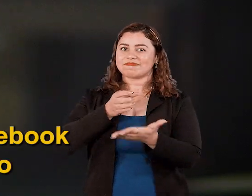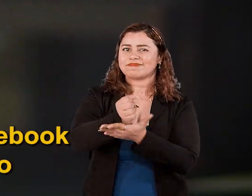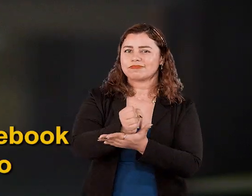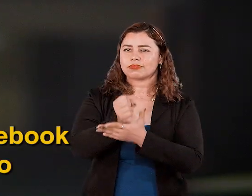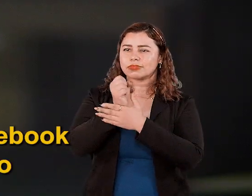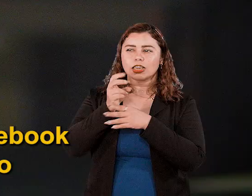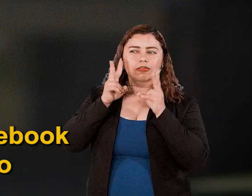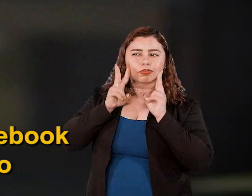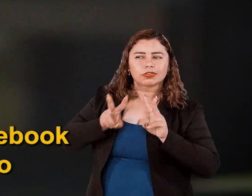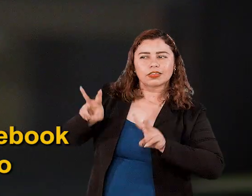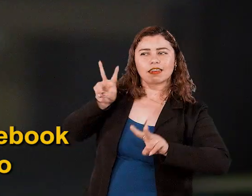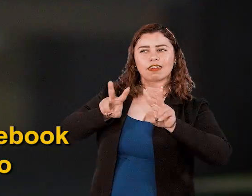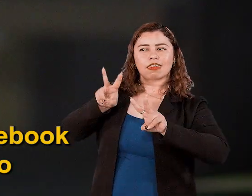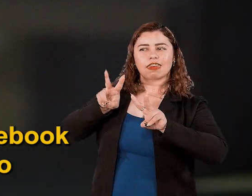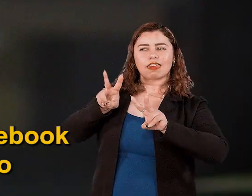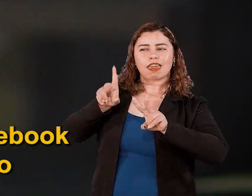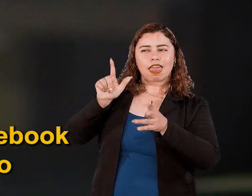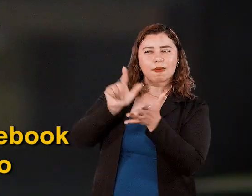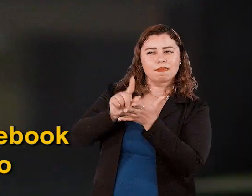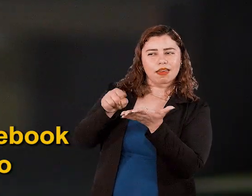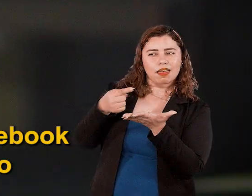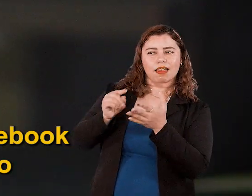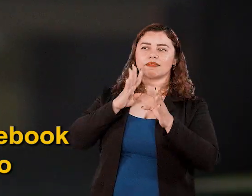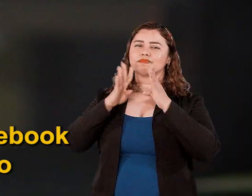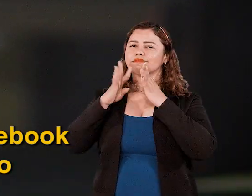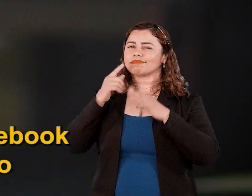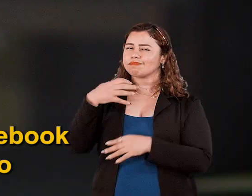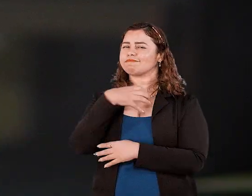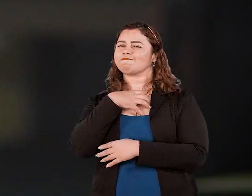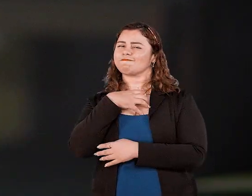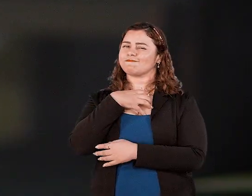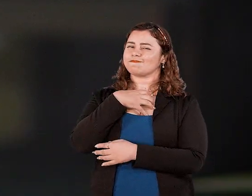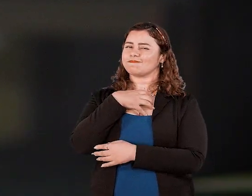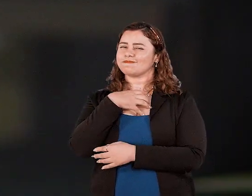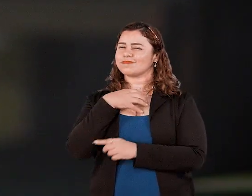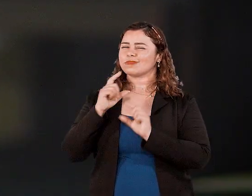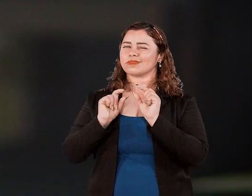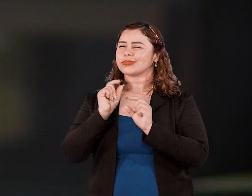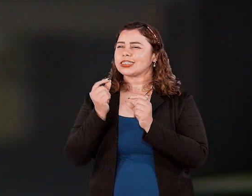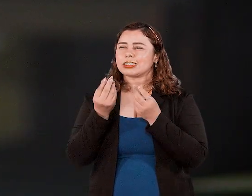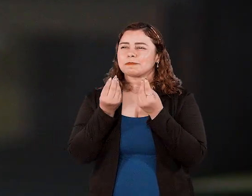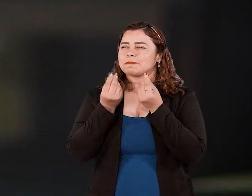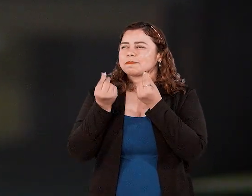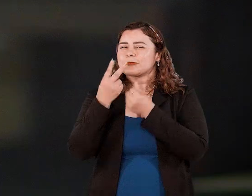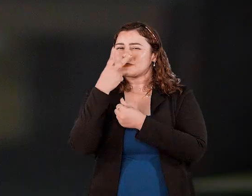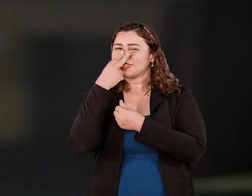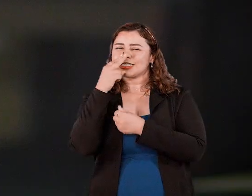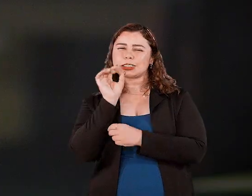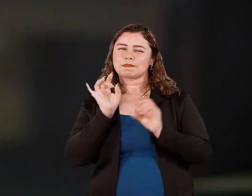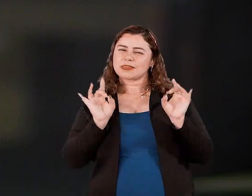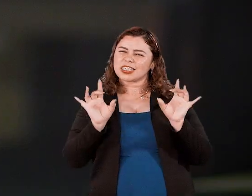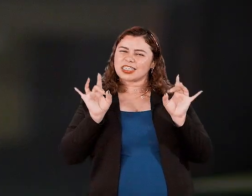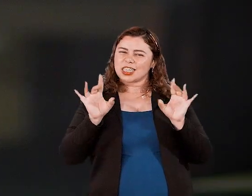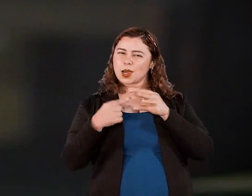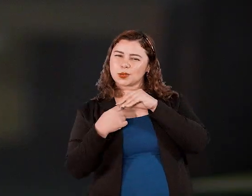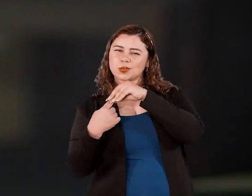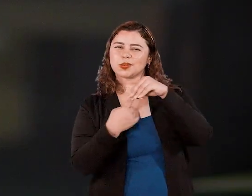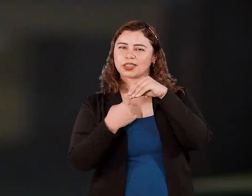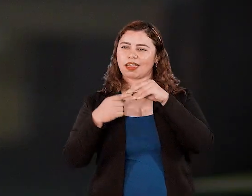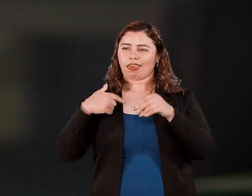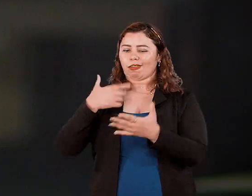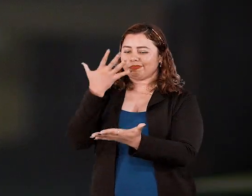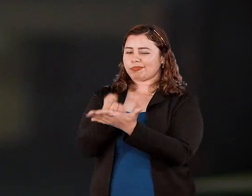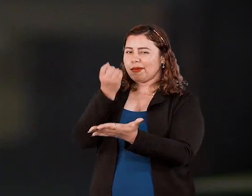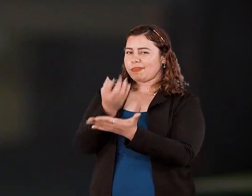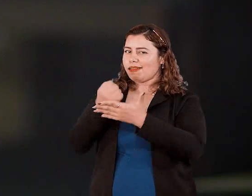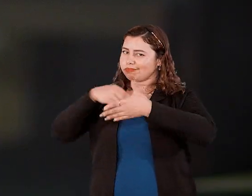essa partitura no Facebook dele, eu fiquei com a impressão de que era alguma coisa rara e eu salvei